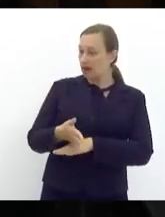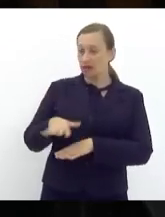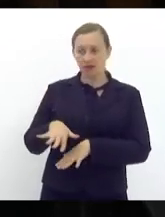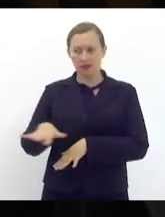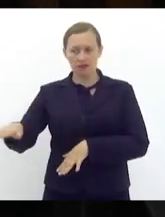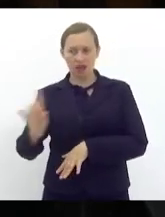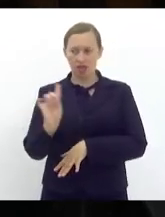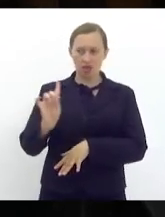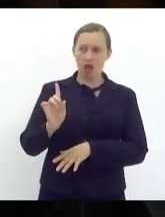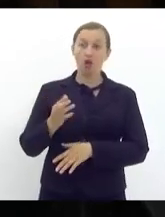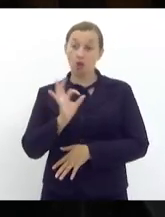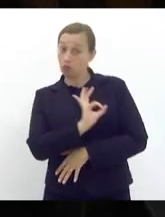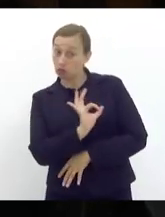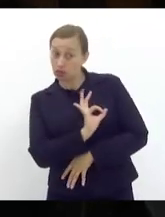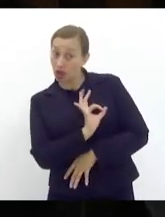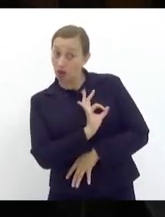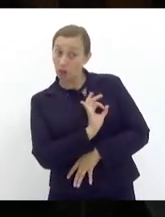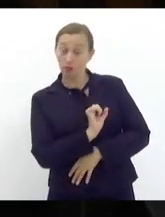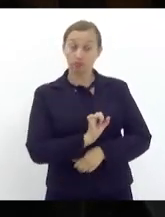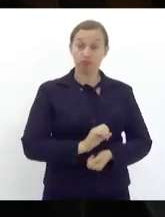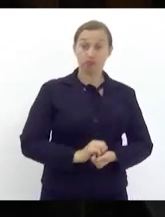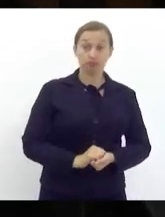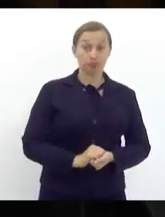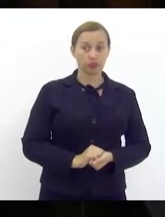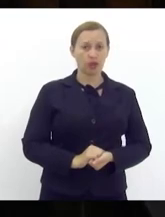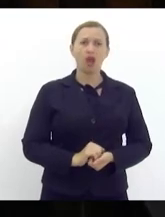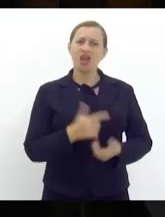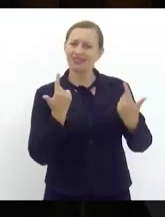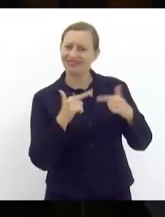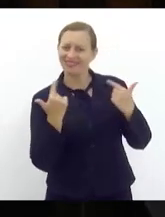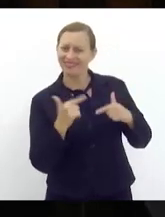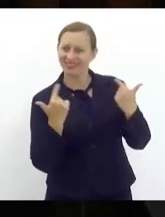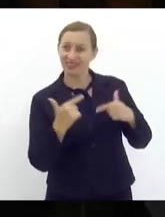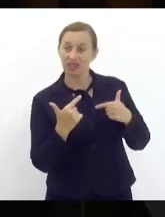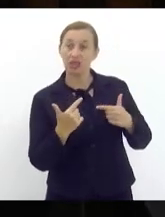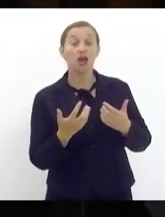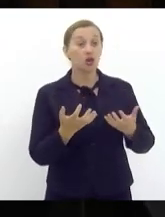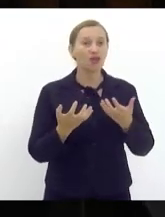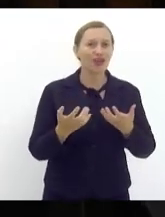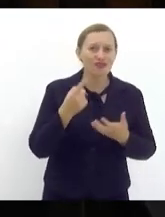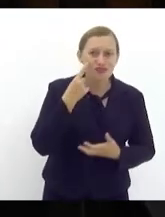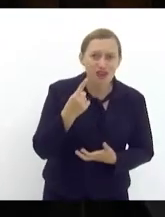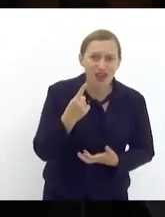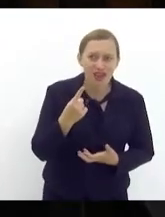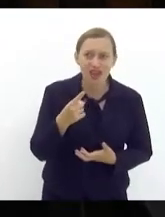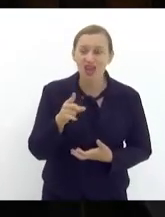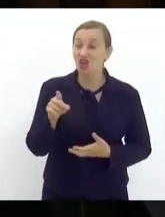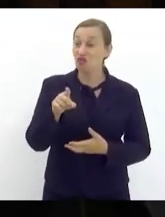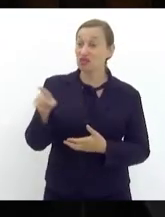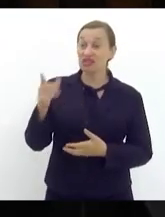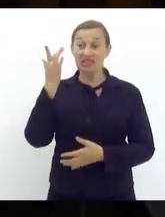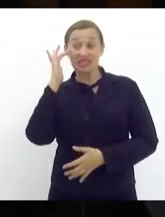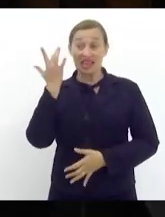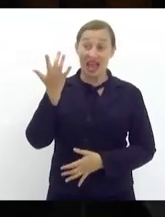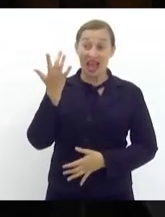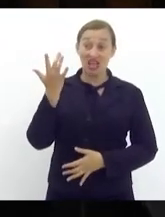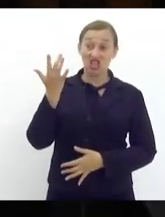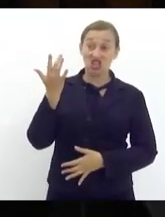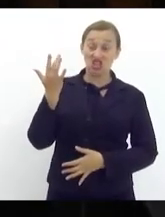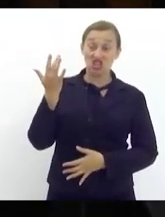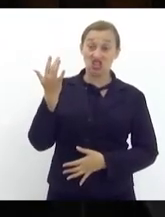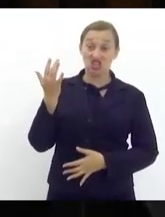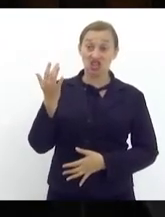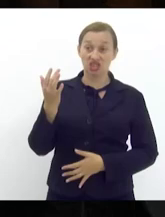comunidade. Olha, policial. Muito engraçado. Eu quero ver esses especialistas entrarem